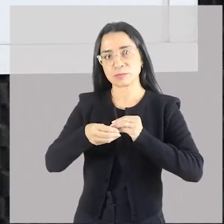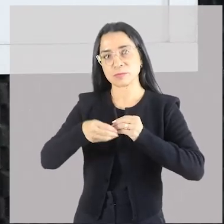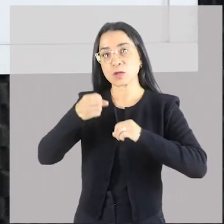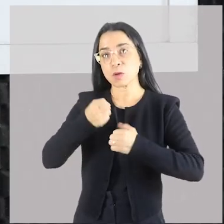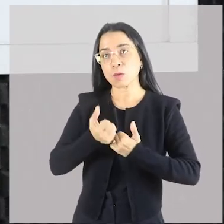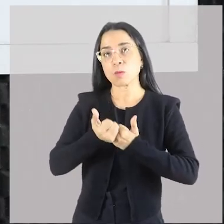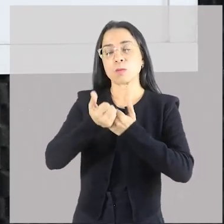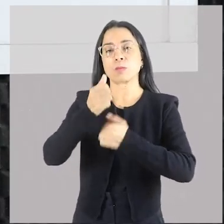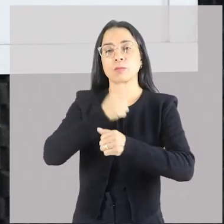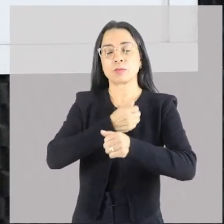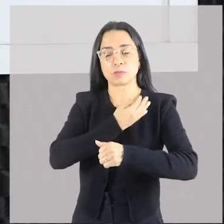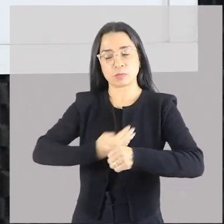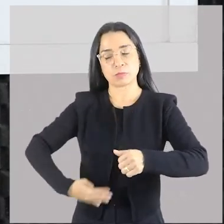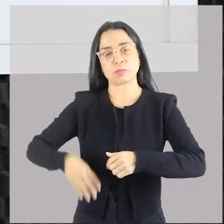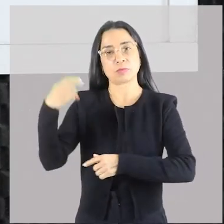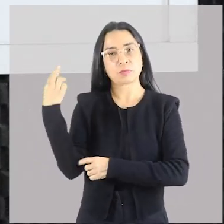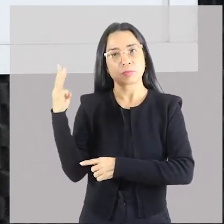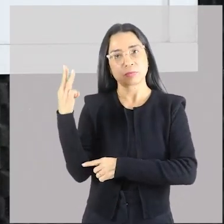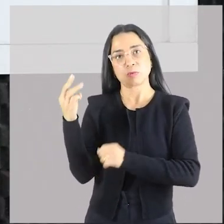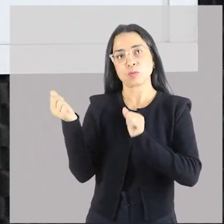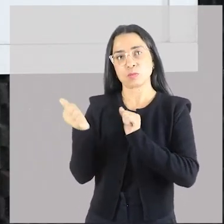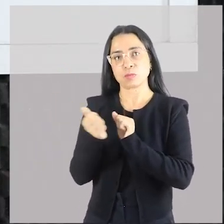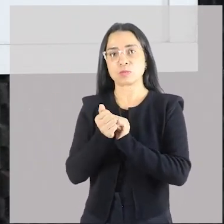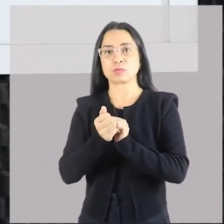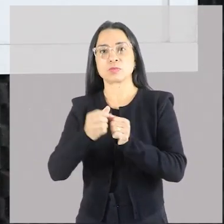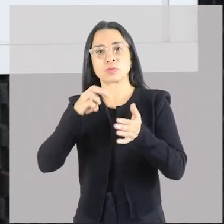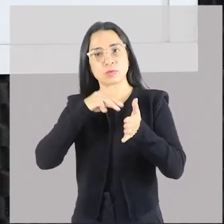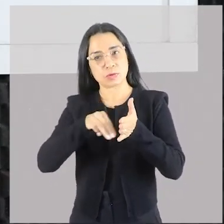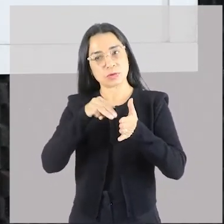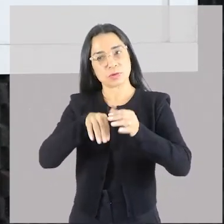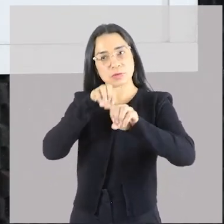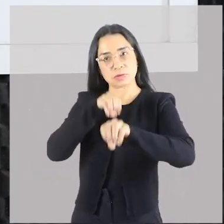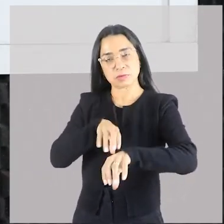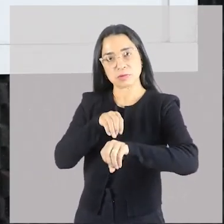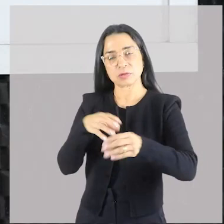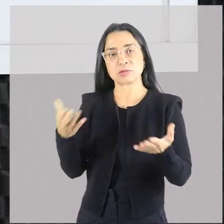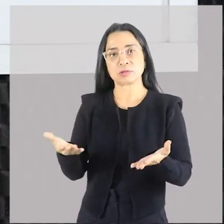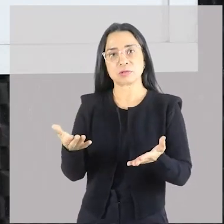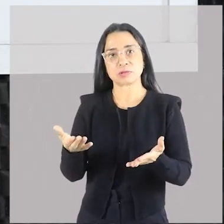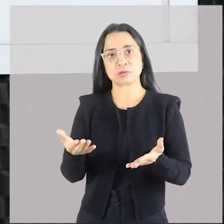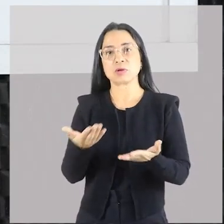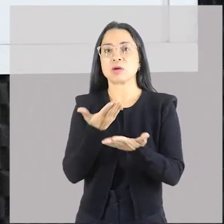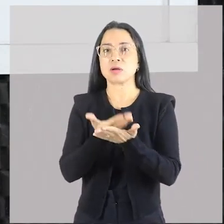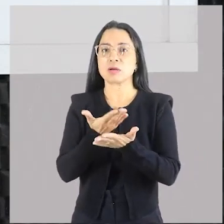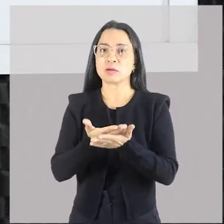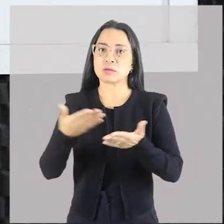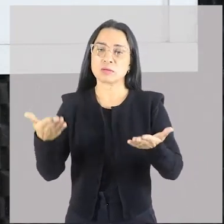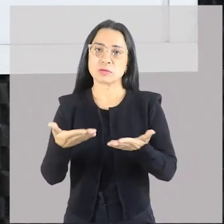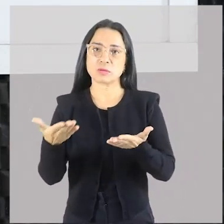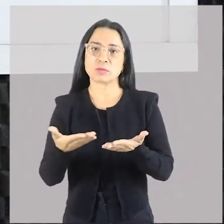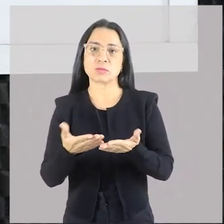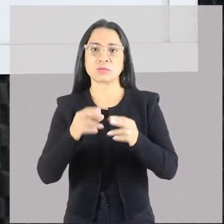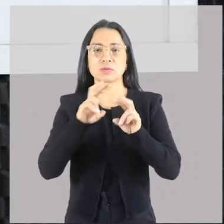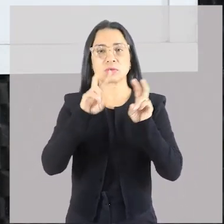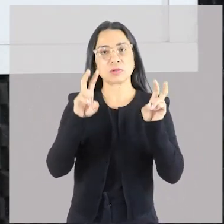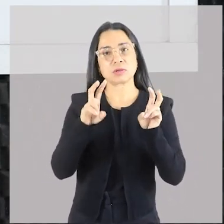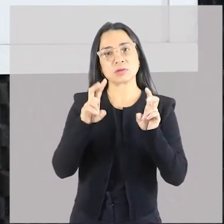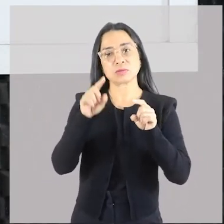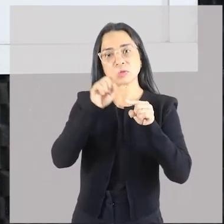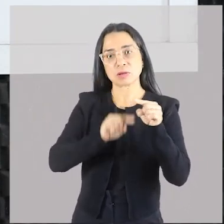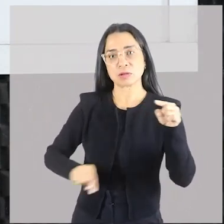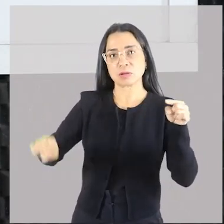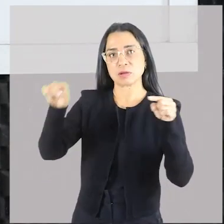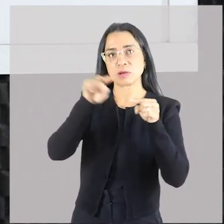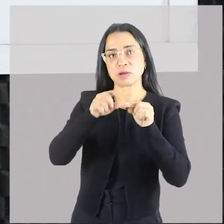Estado do Maranhão, juntamente com a Secretaria Estadual de Educação do Maranhão. Vamos dar uma aula para vocês hoje sobre agora a